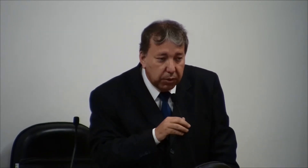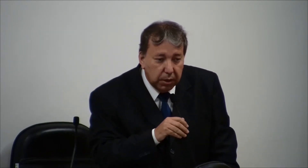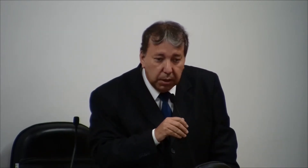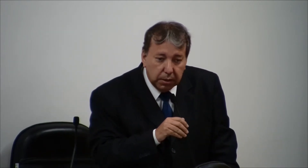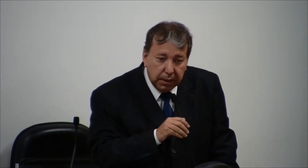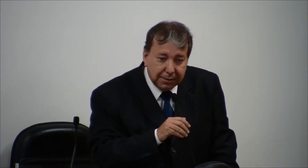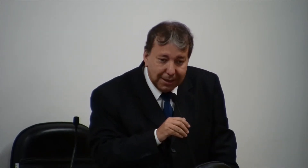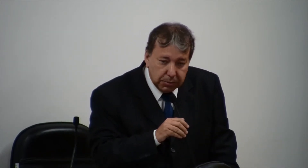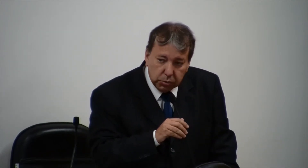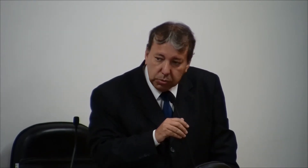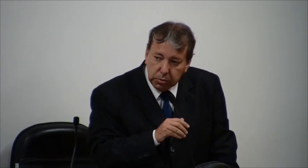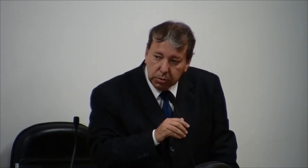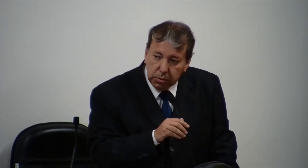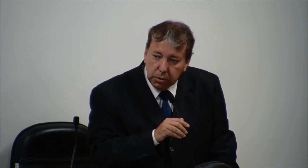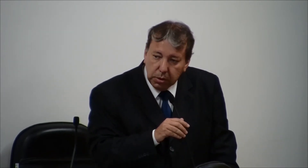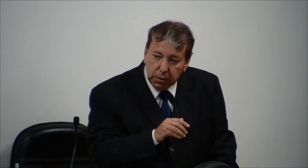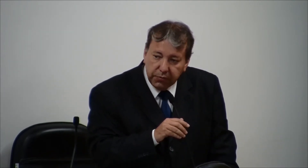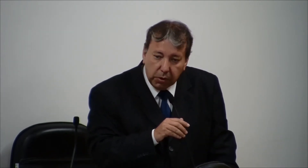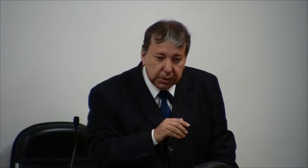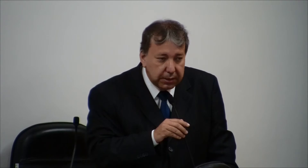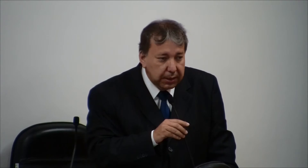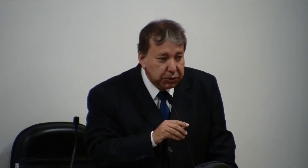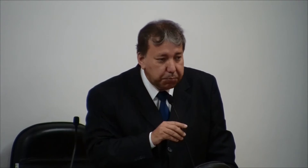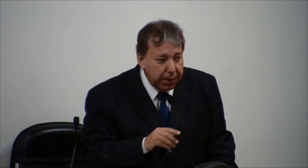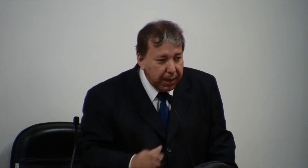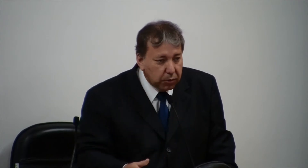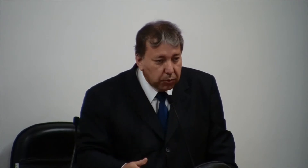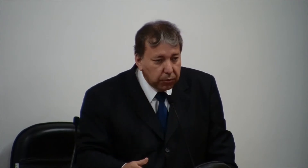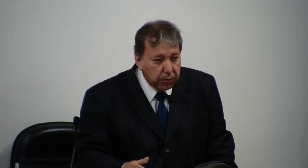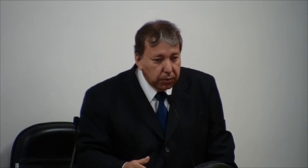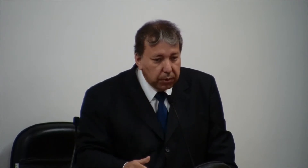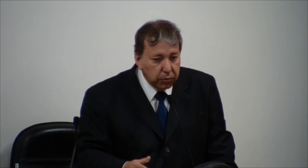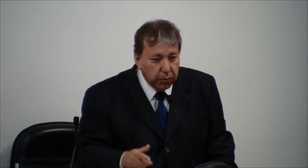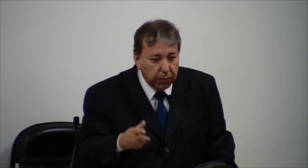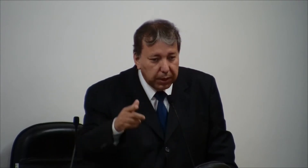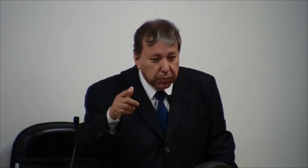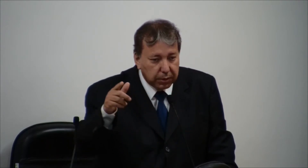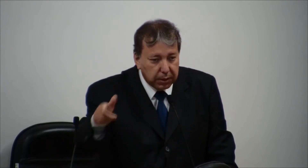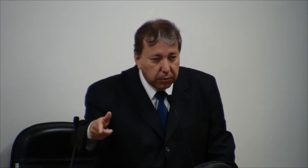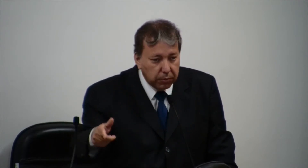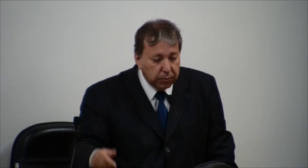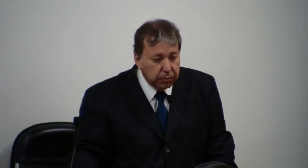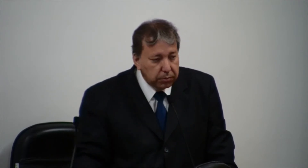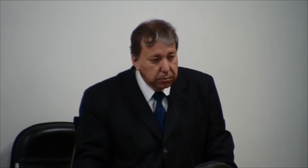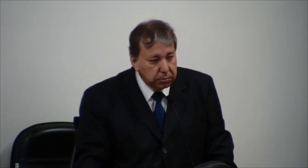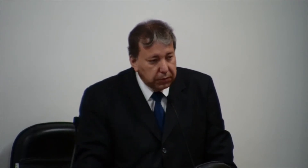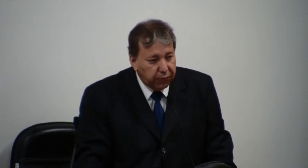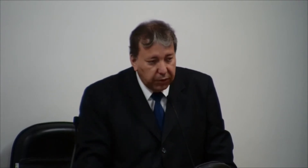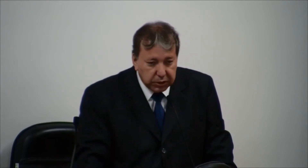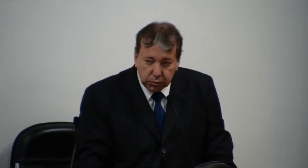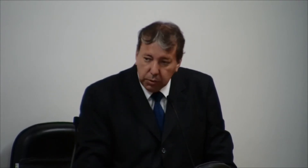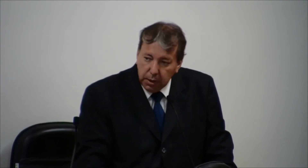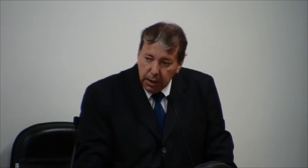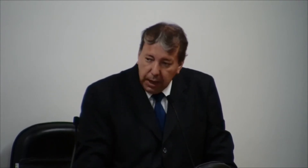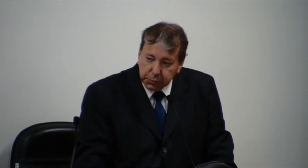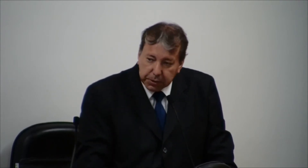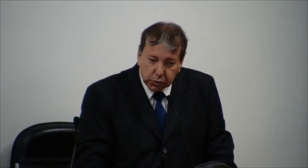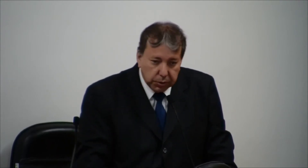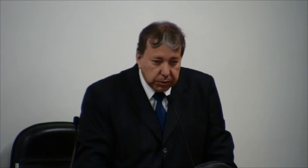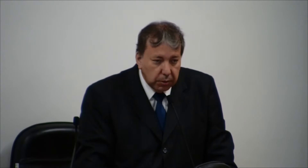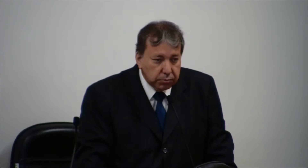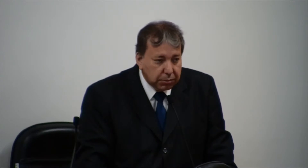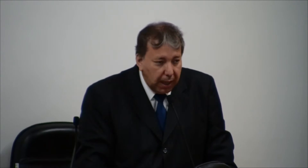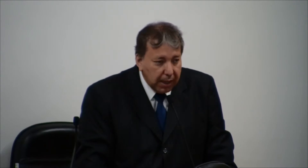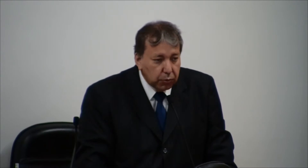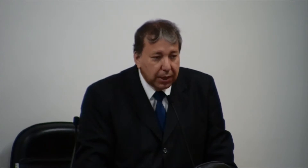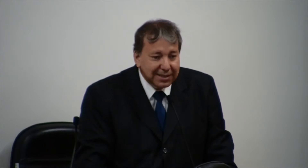estavam andando. Falta de respeito, num momento tão difícil, as